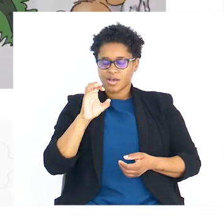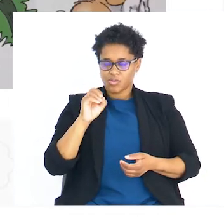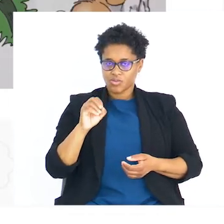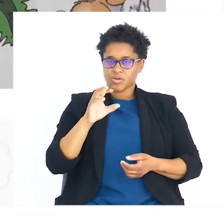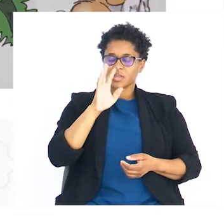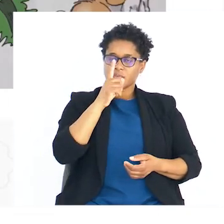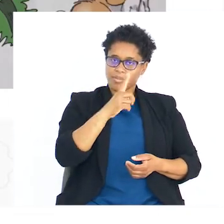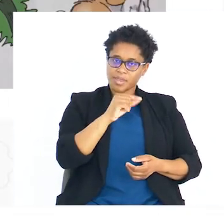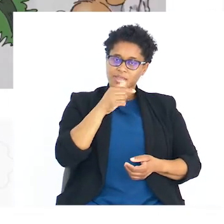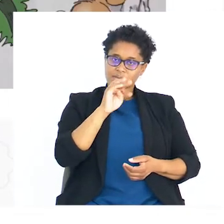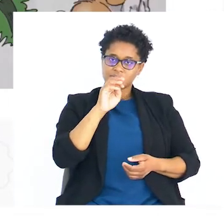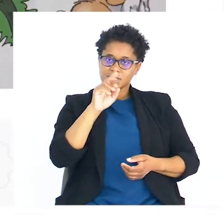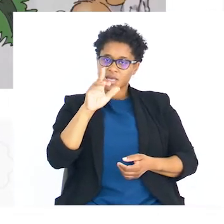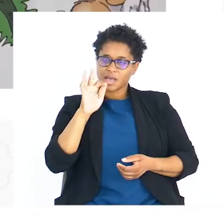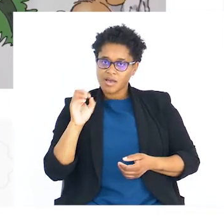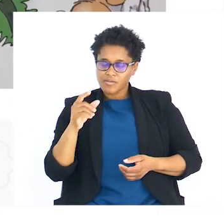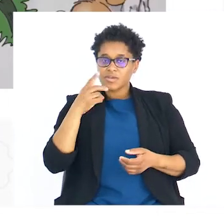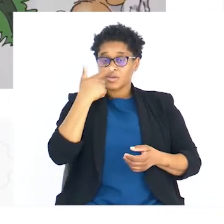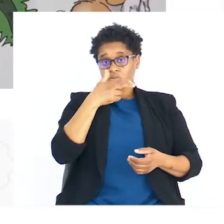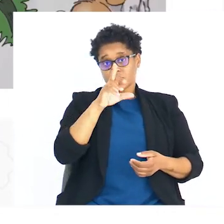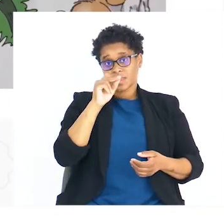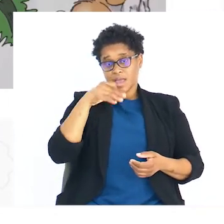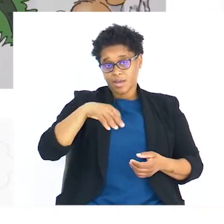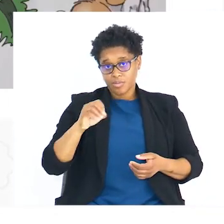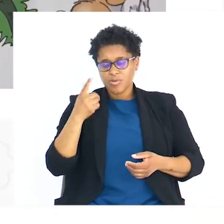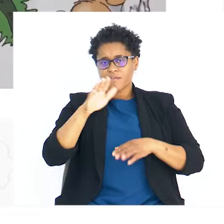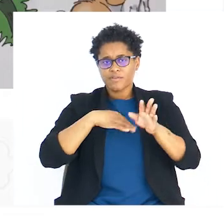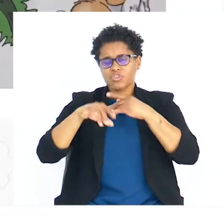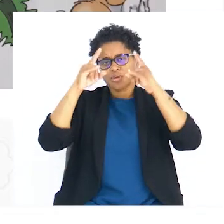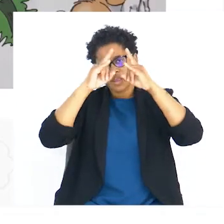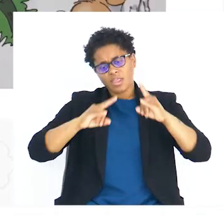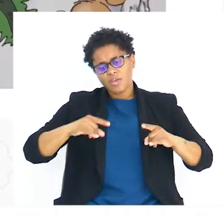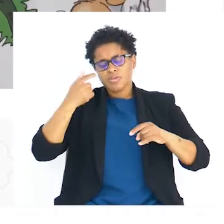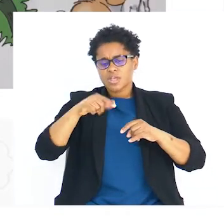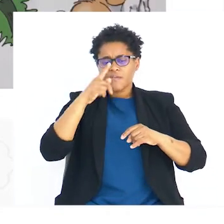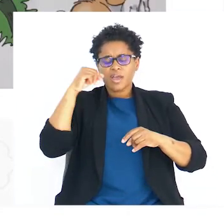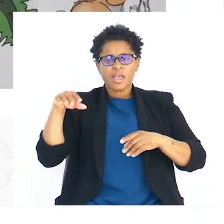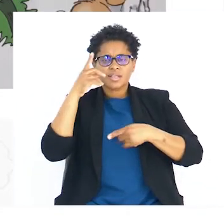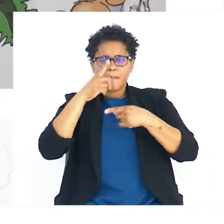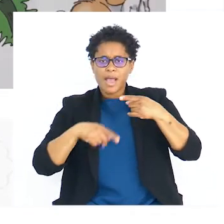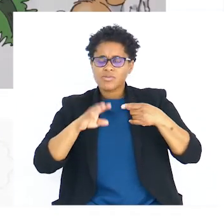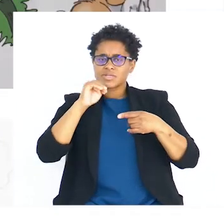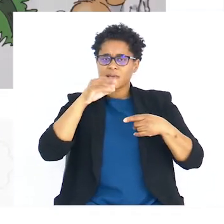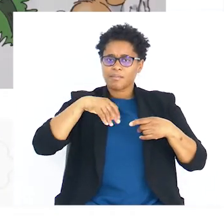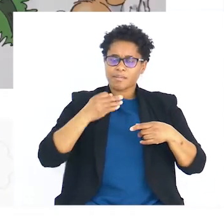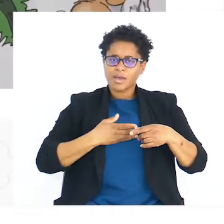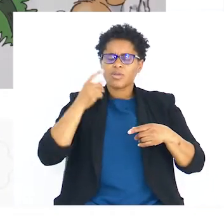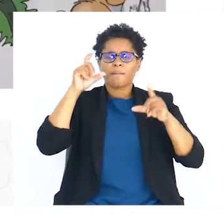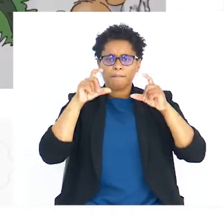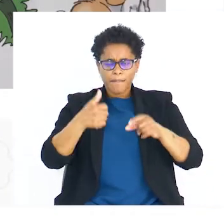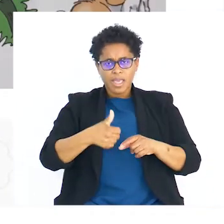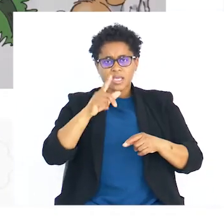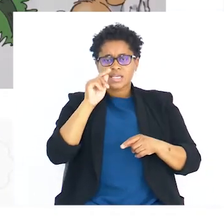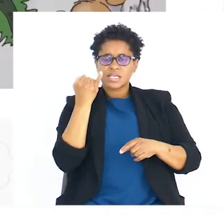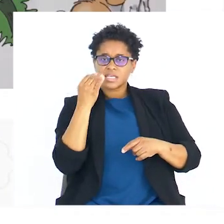e um trapo fez uma tenda. Estava ele assapado, bem instalado, a ler